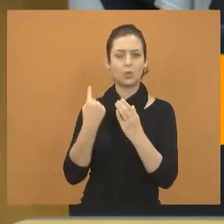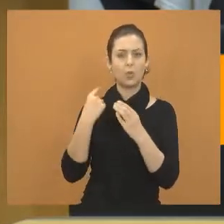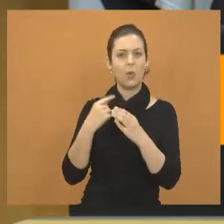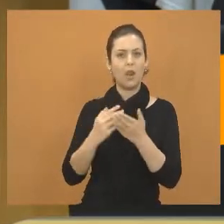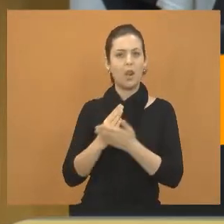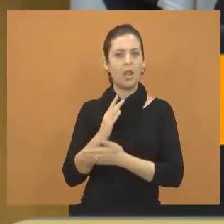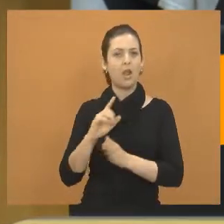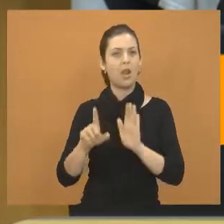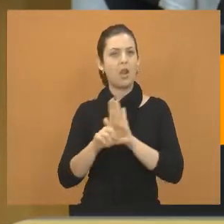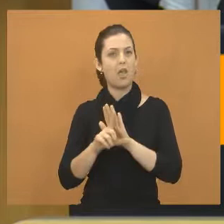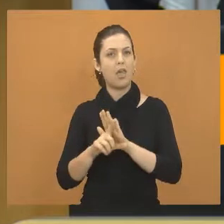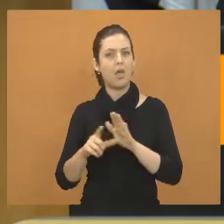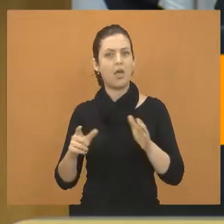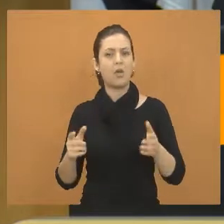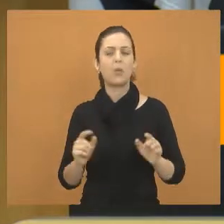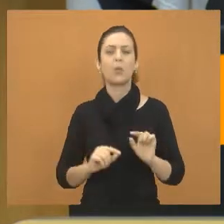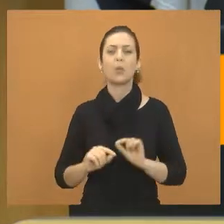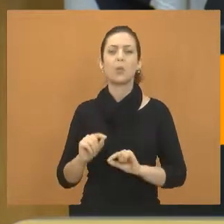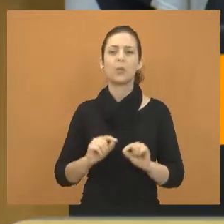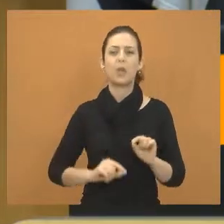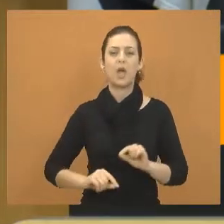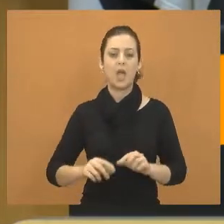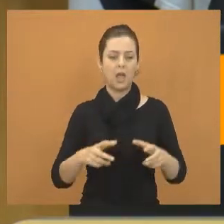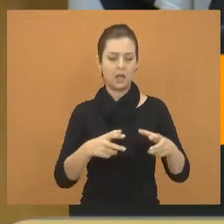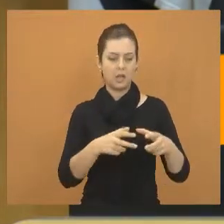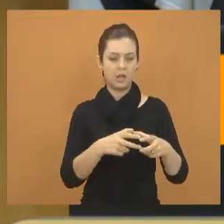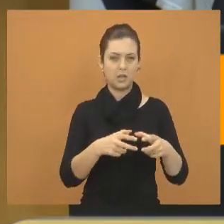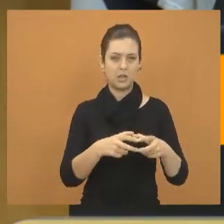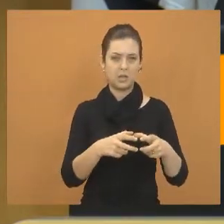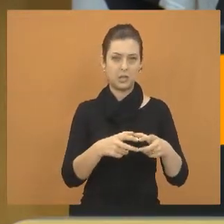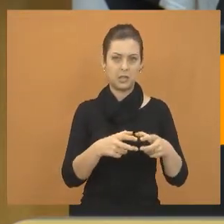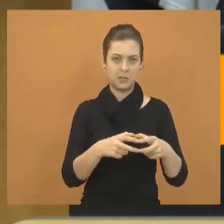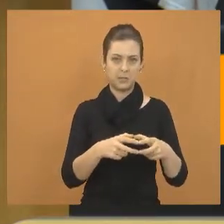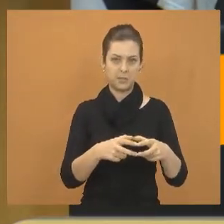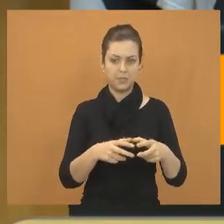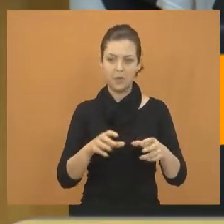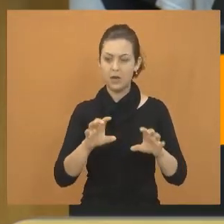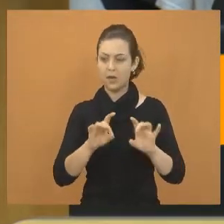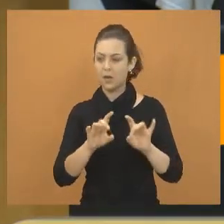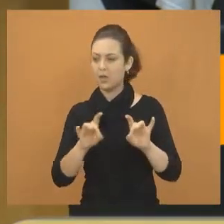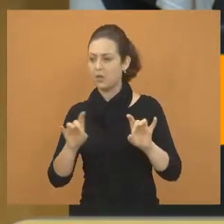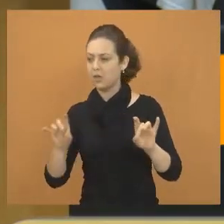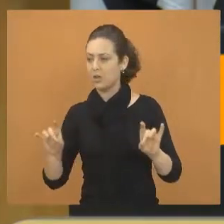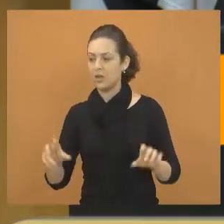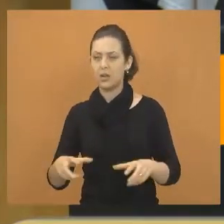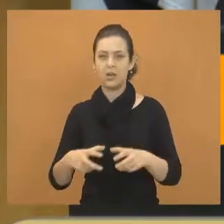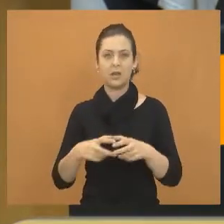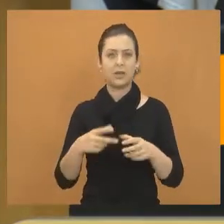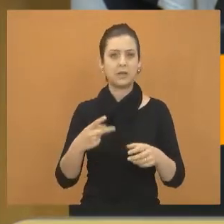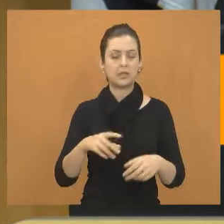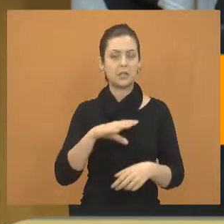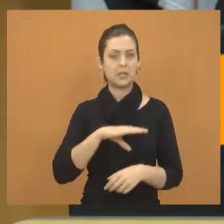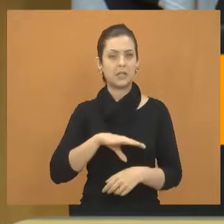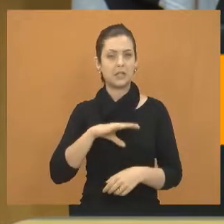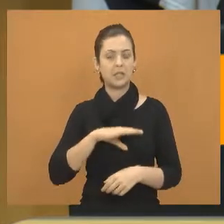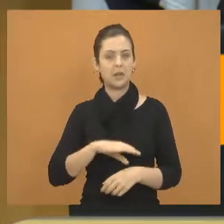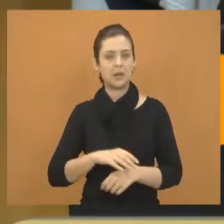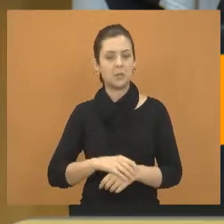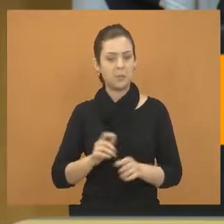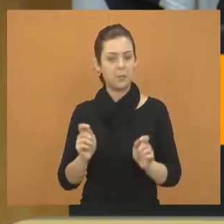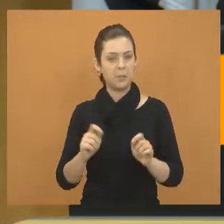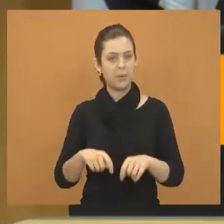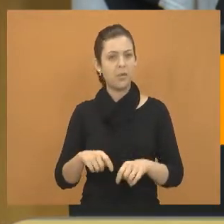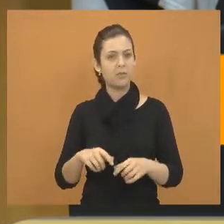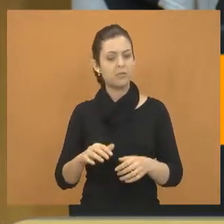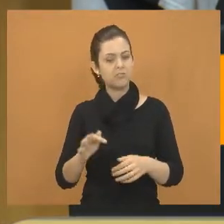lei aonde as casas legislativas, aonde as câmaras municipais